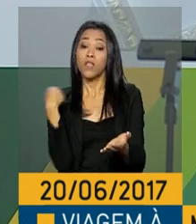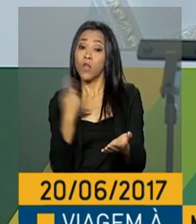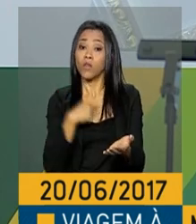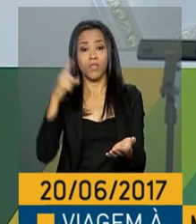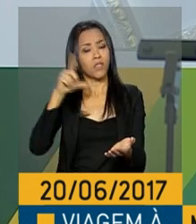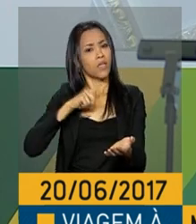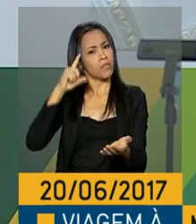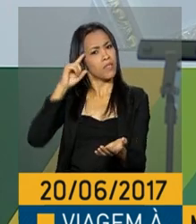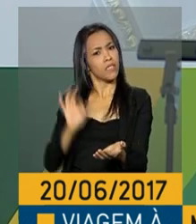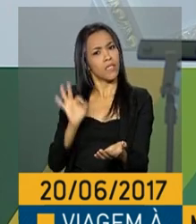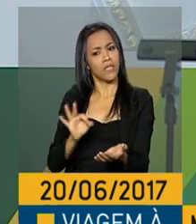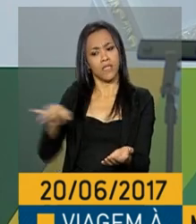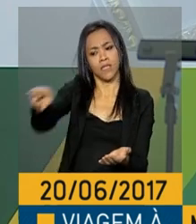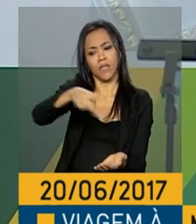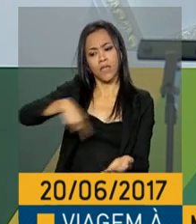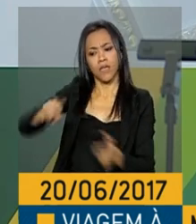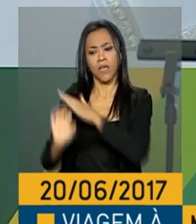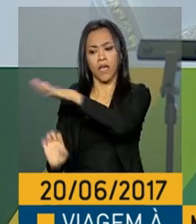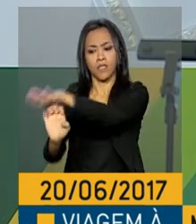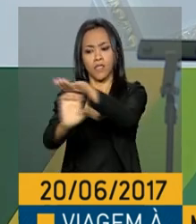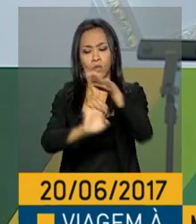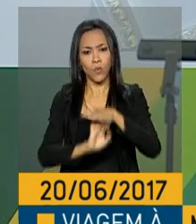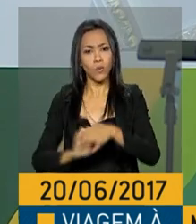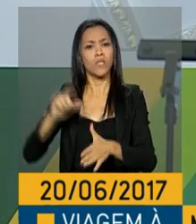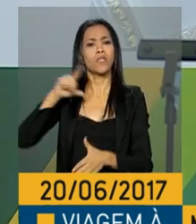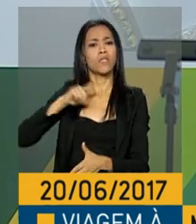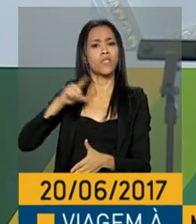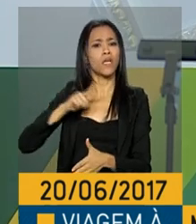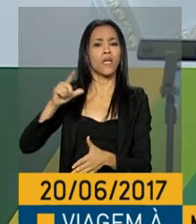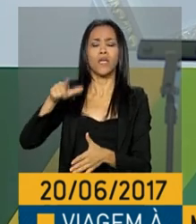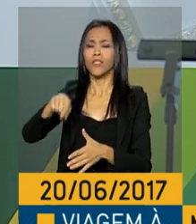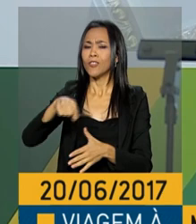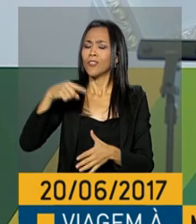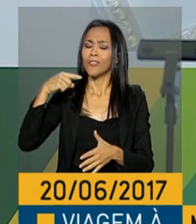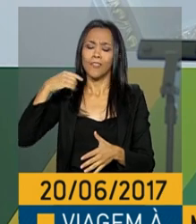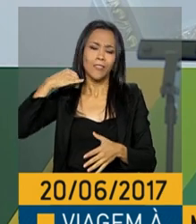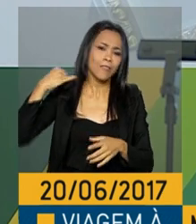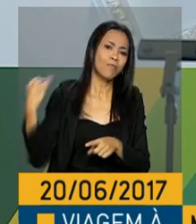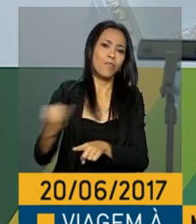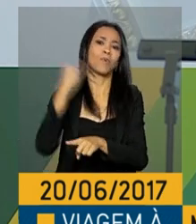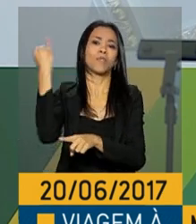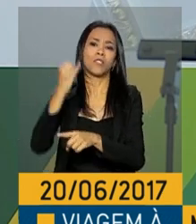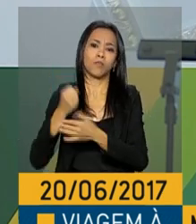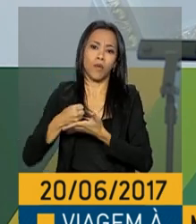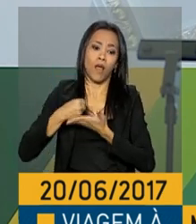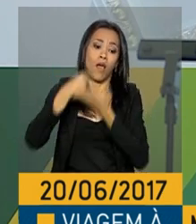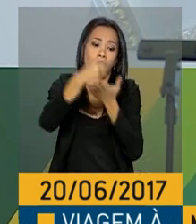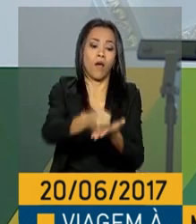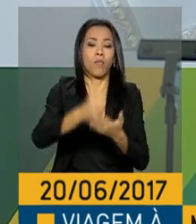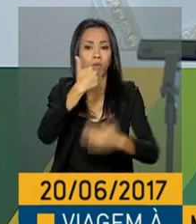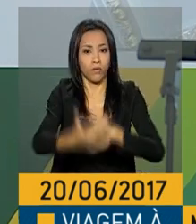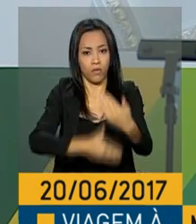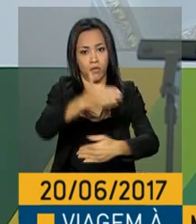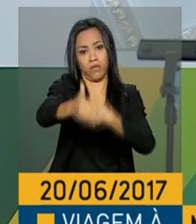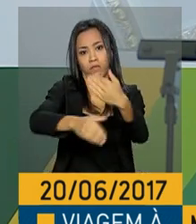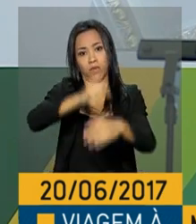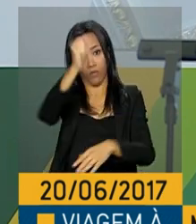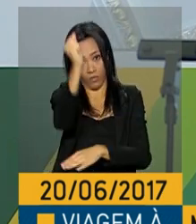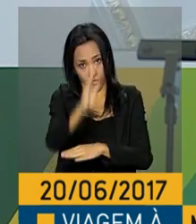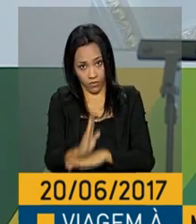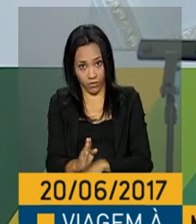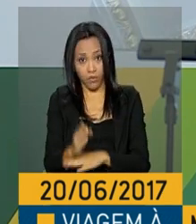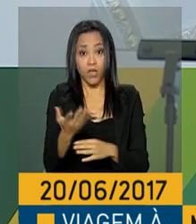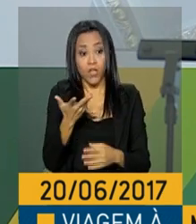setor privado desempenha um papel essencial no desenvolvimento do país. E eu quero dizer aos senhores